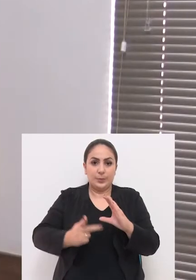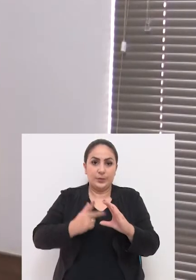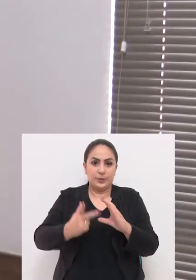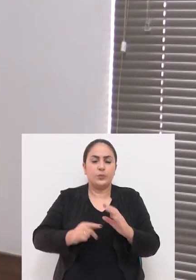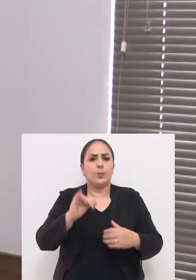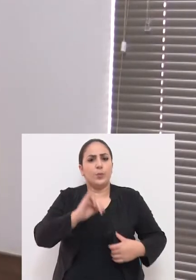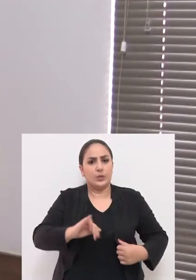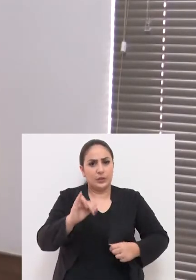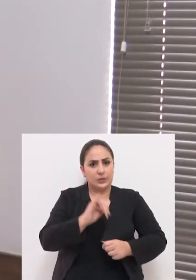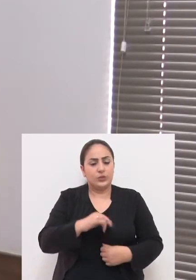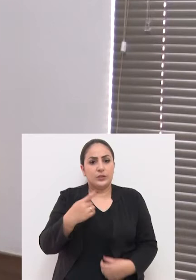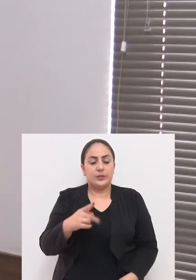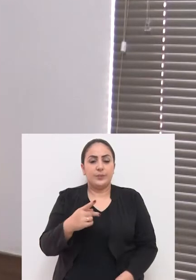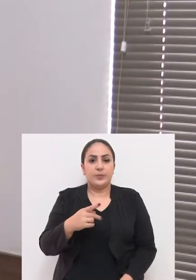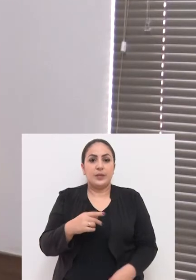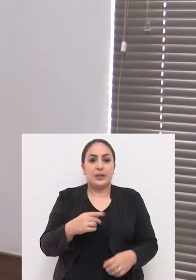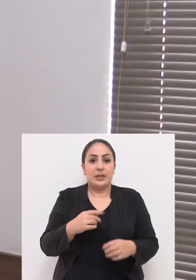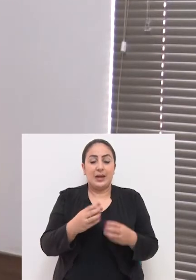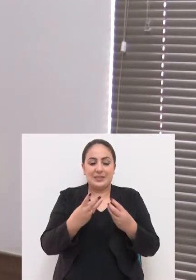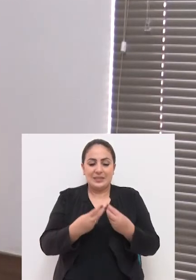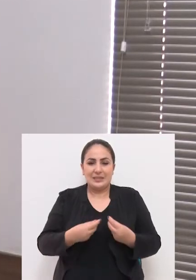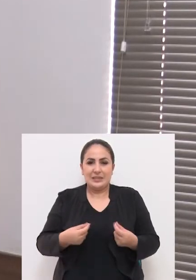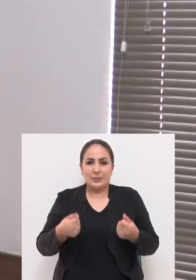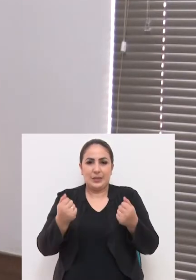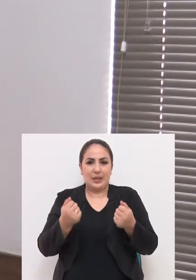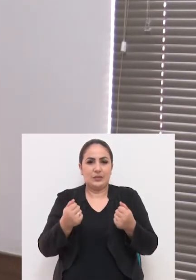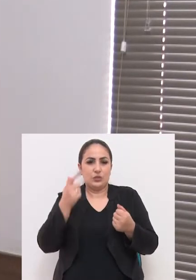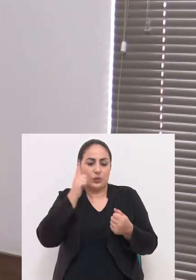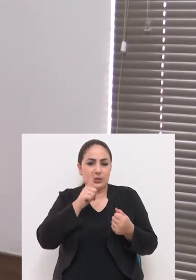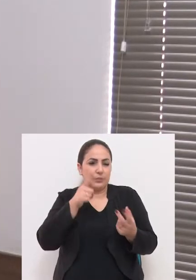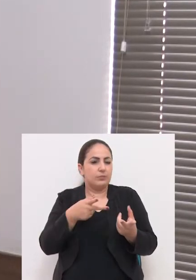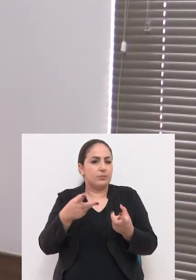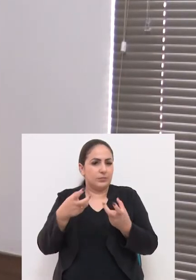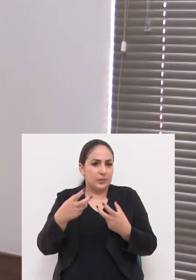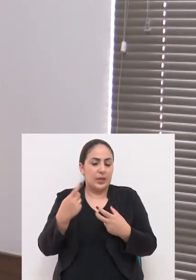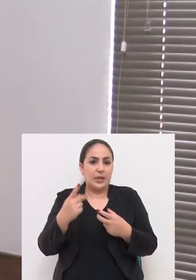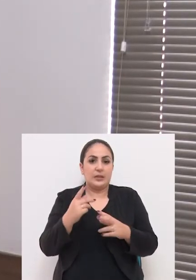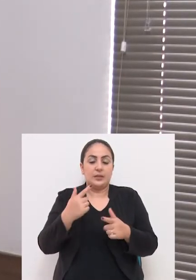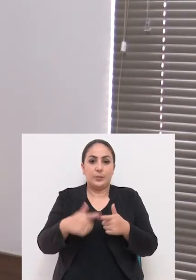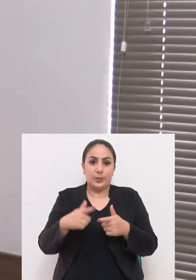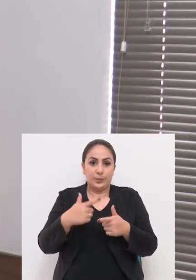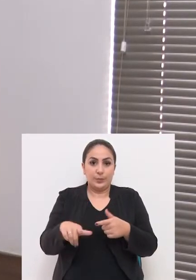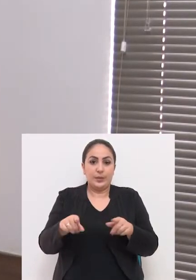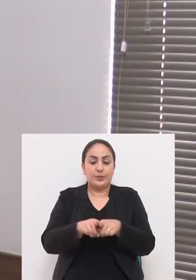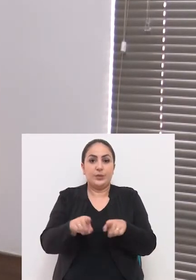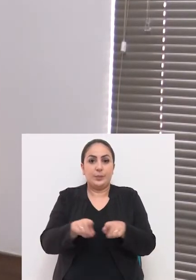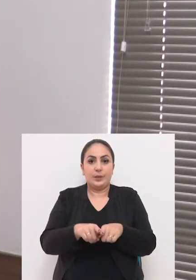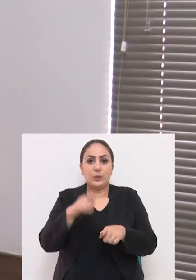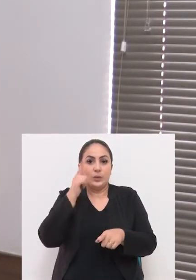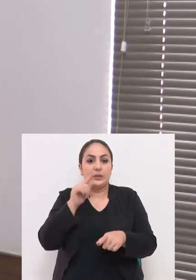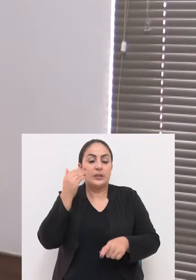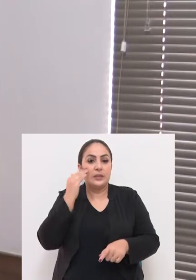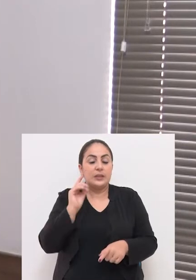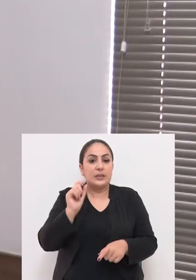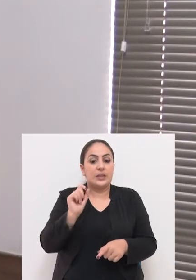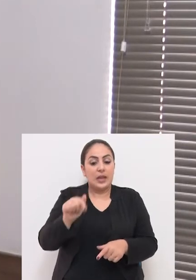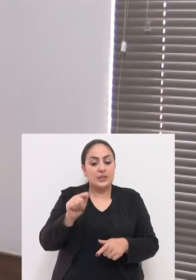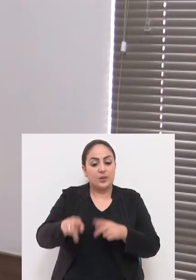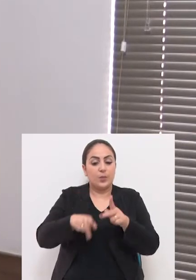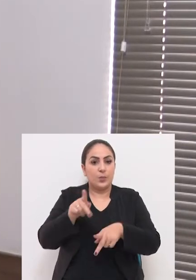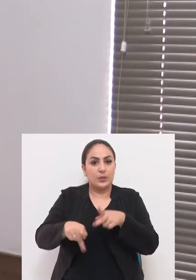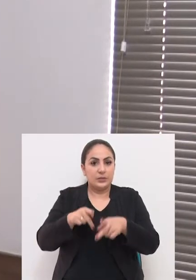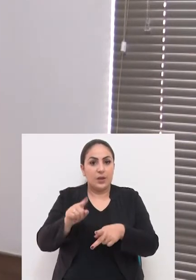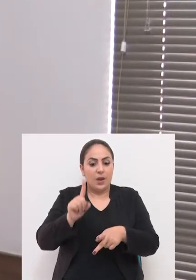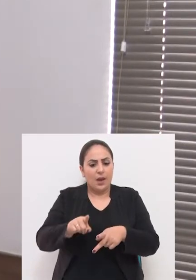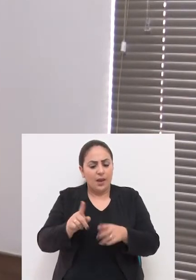papel da Câmara foi determinante, a sensibilidade de identificar essa problemática, de entender